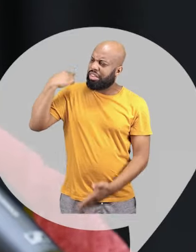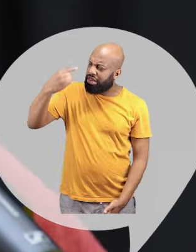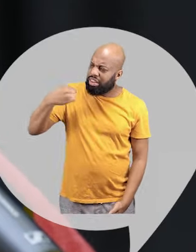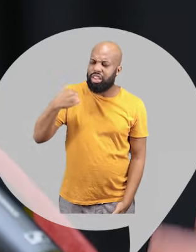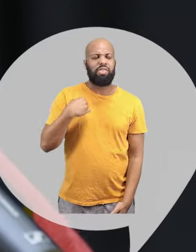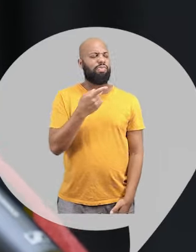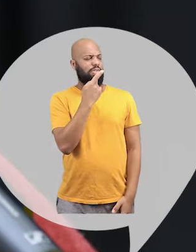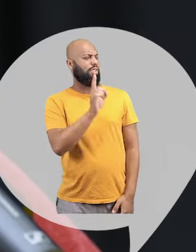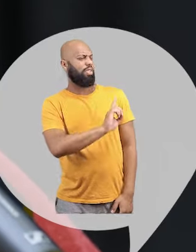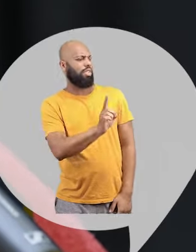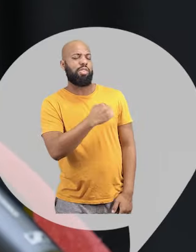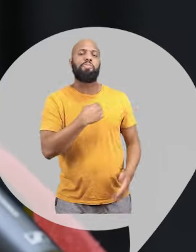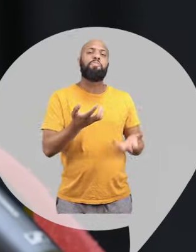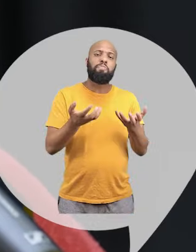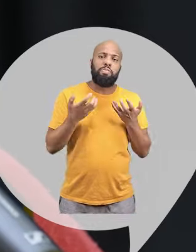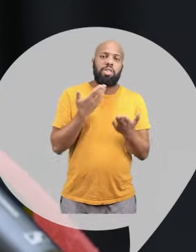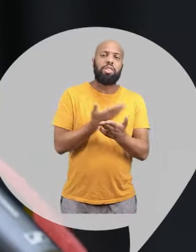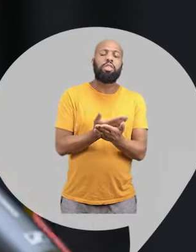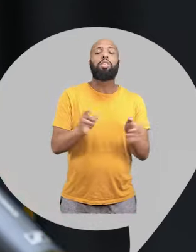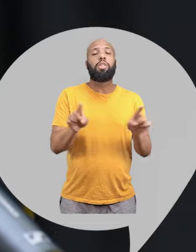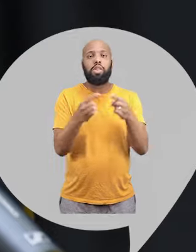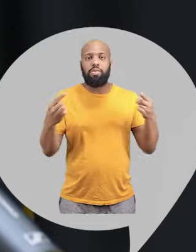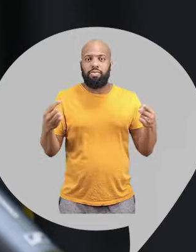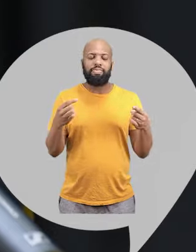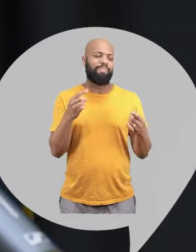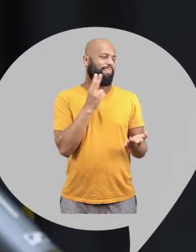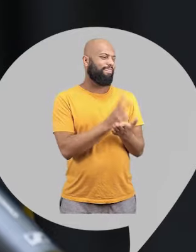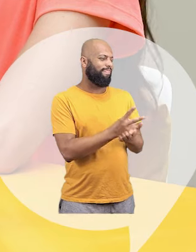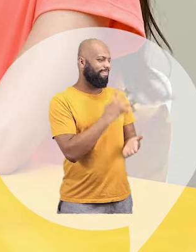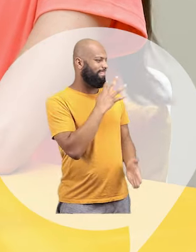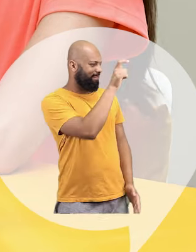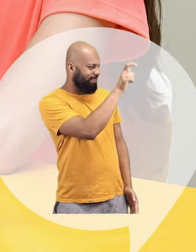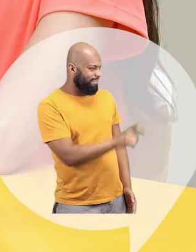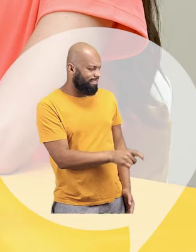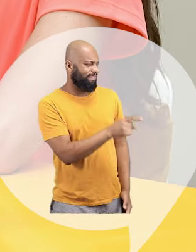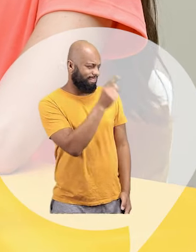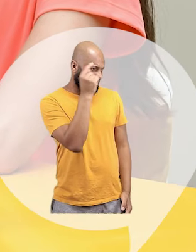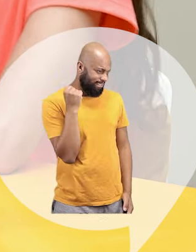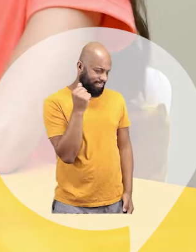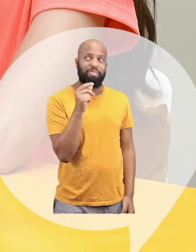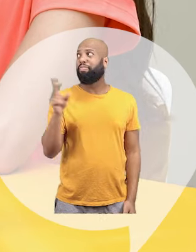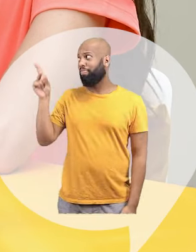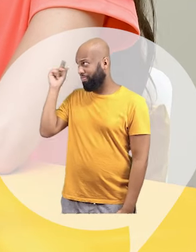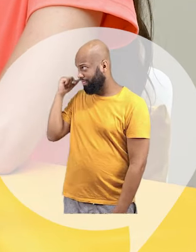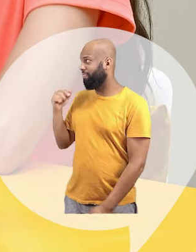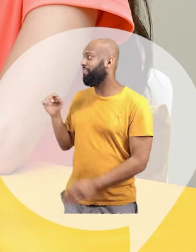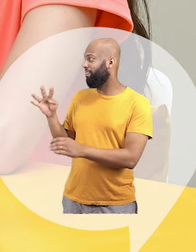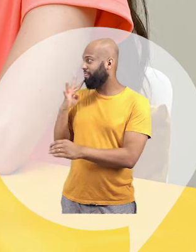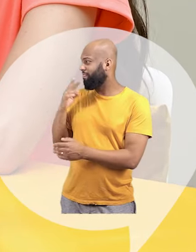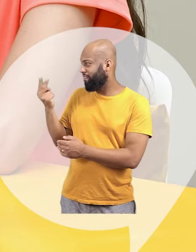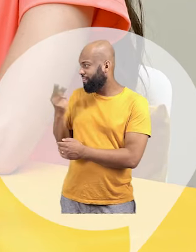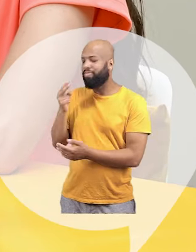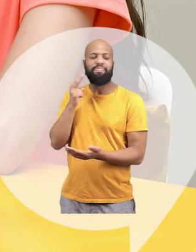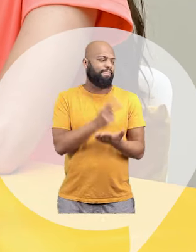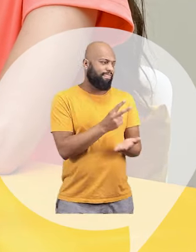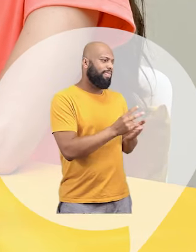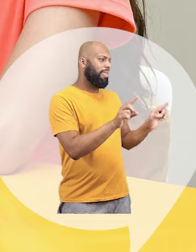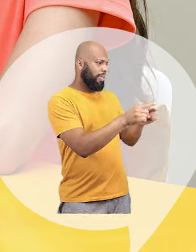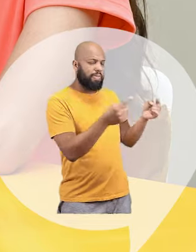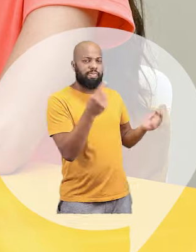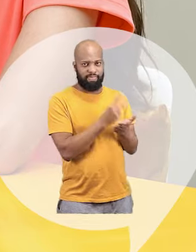fazer um direito aí eu falei assim vou fazer música desde que conheço Lia e que faz tempo e faz bastante tempo agora